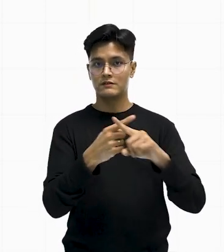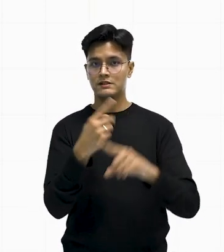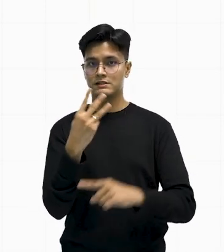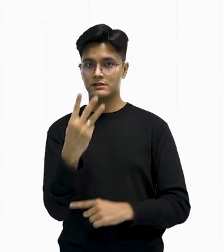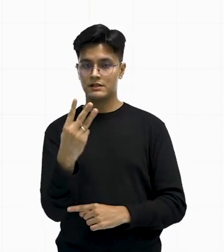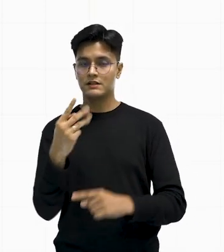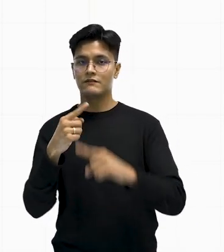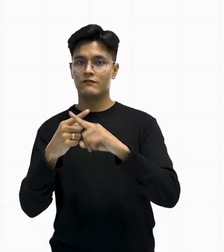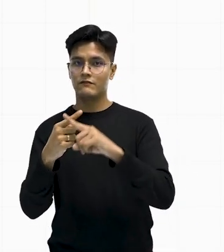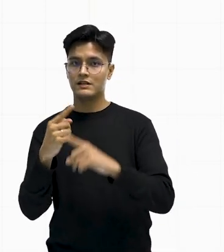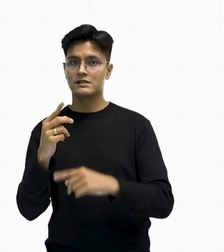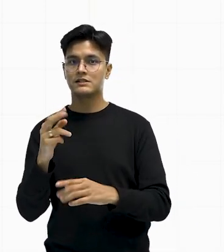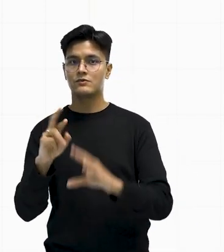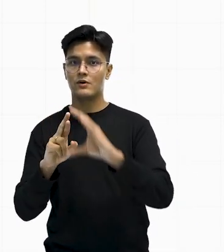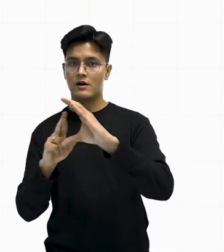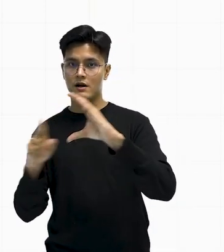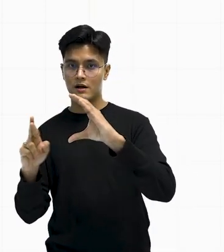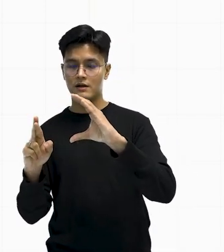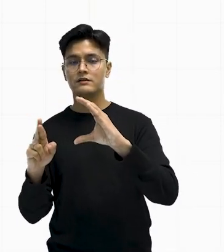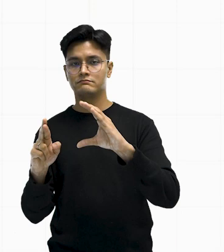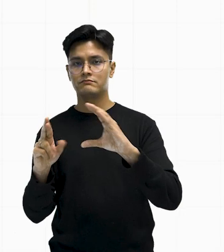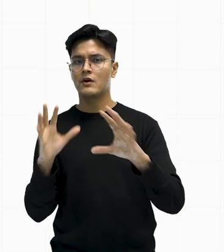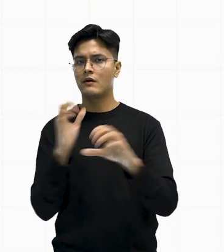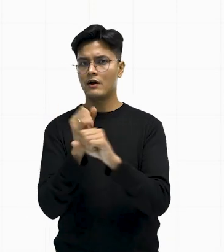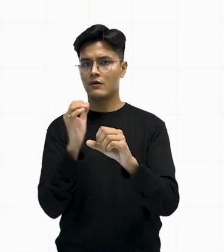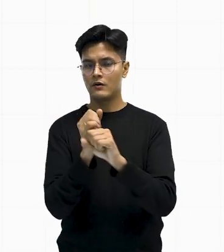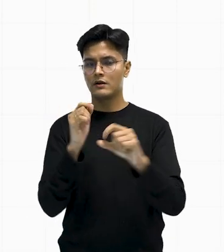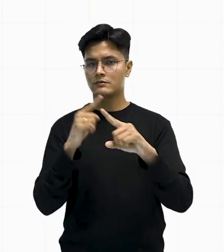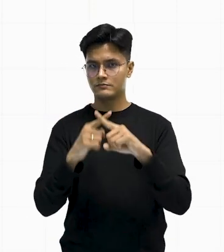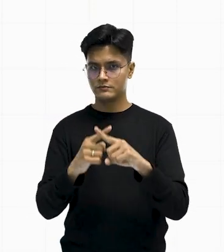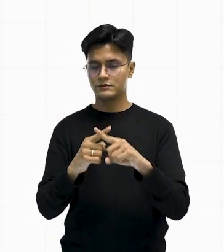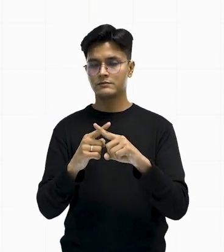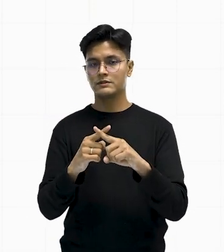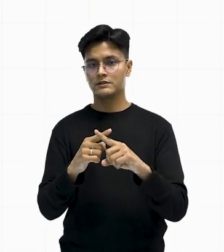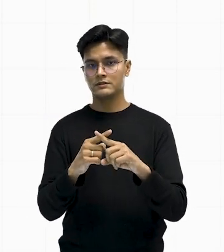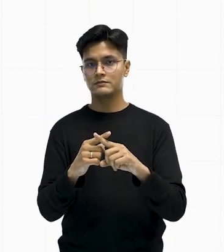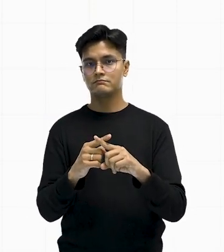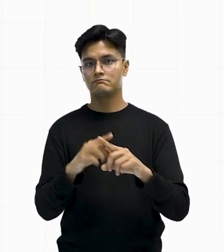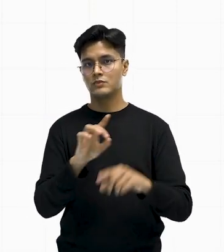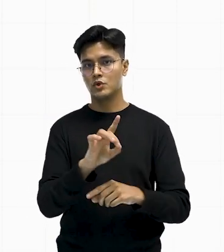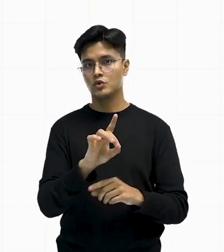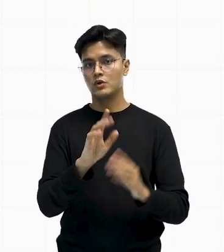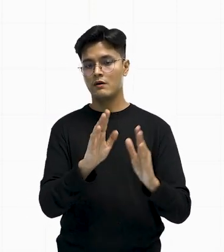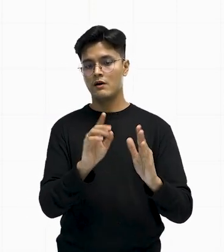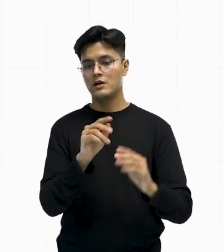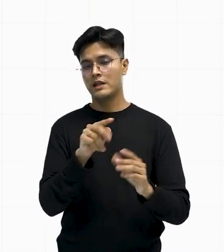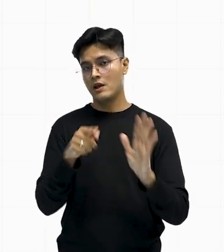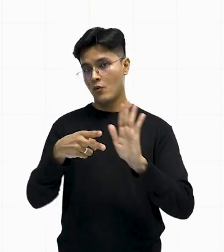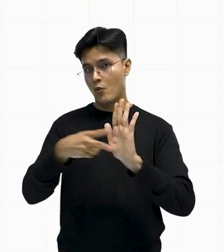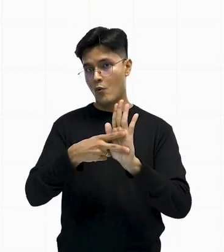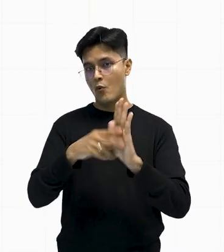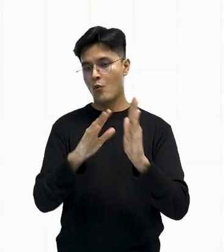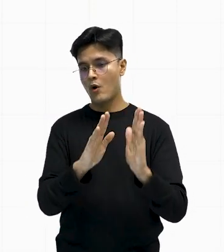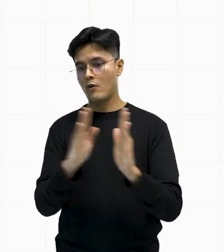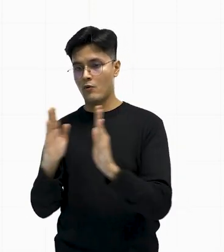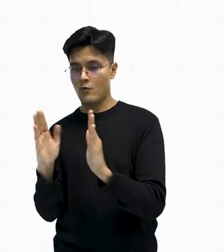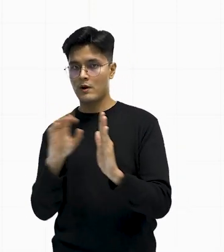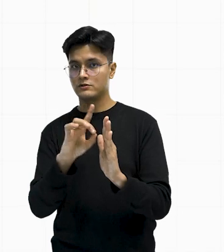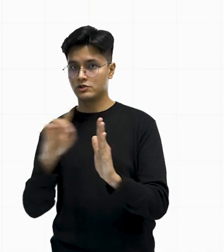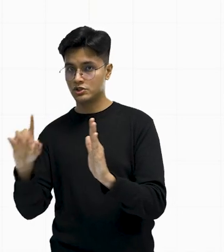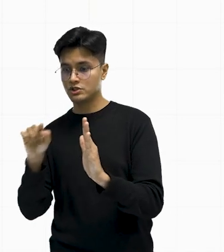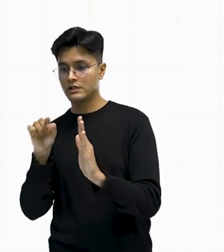raio. Resolvendo essa multiplicação do lado direito da igualdade, nós teremos